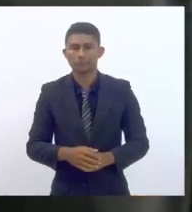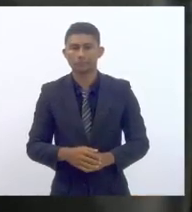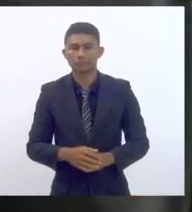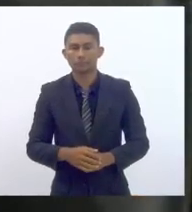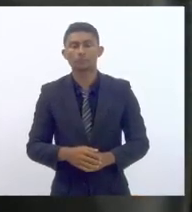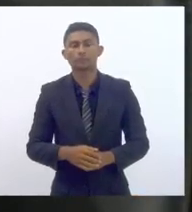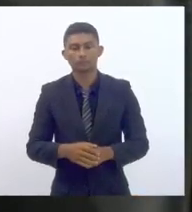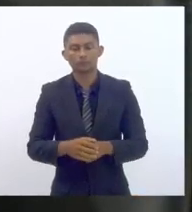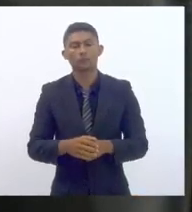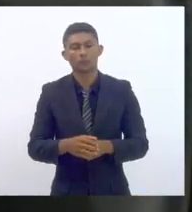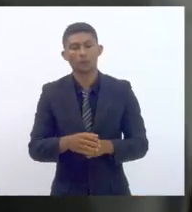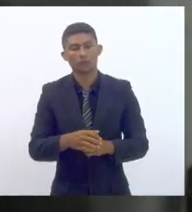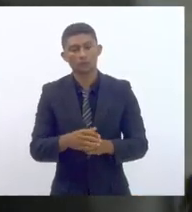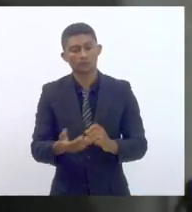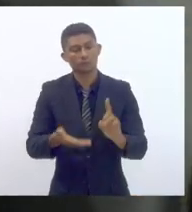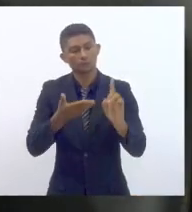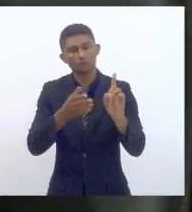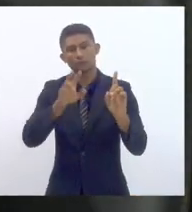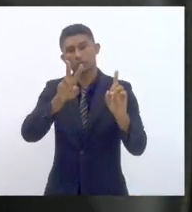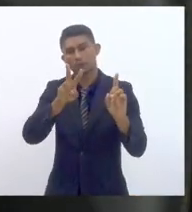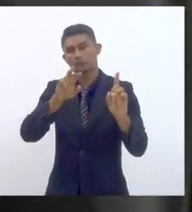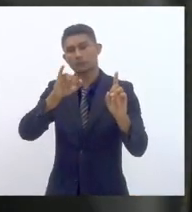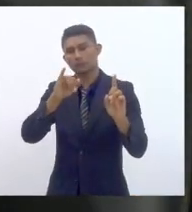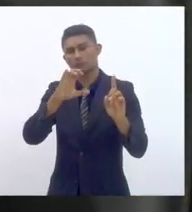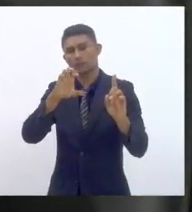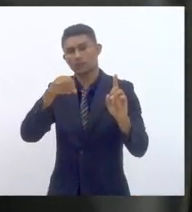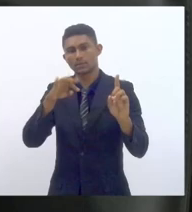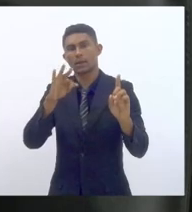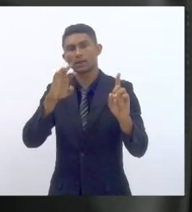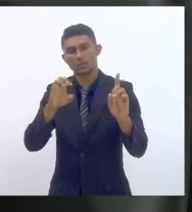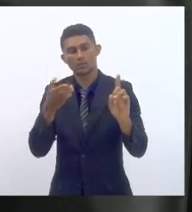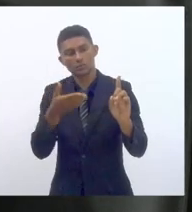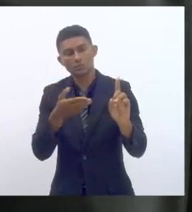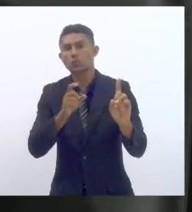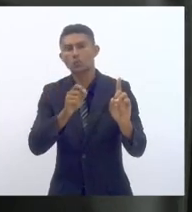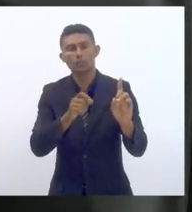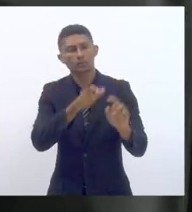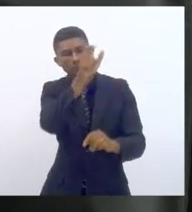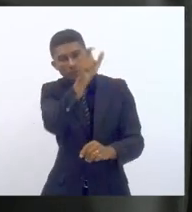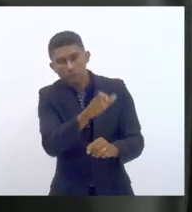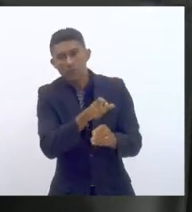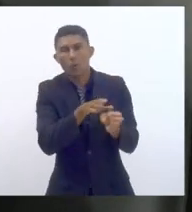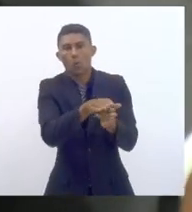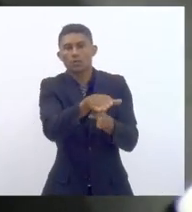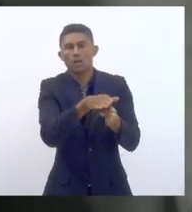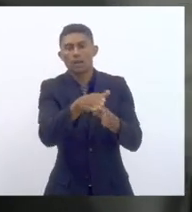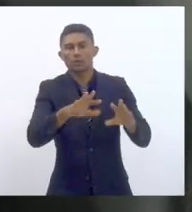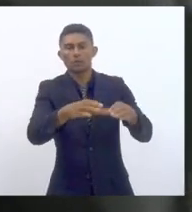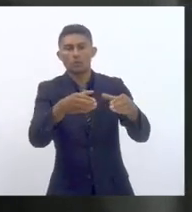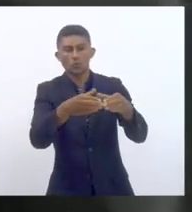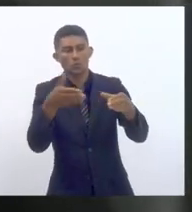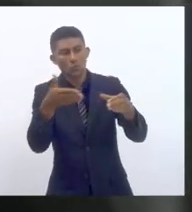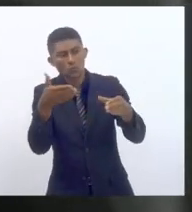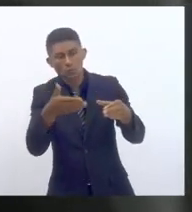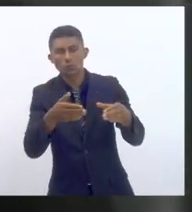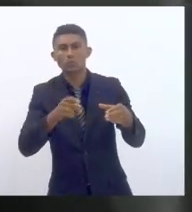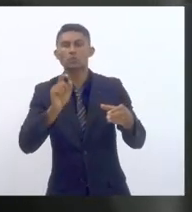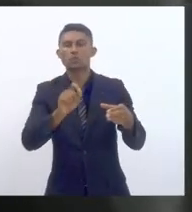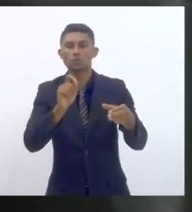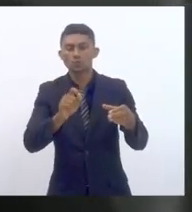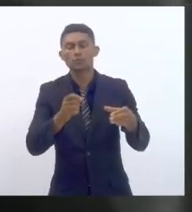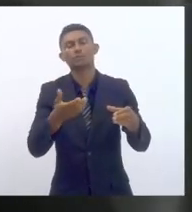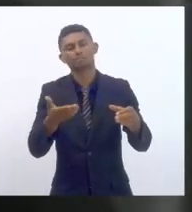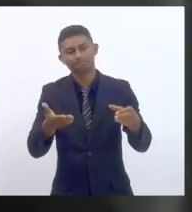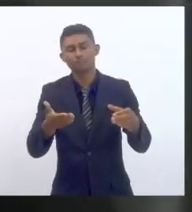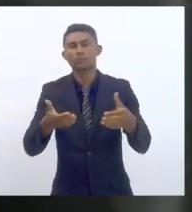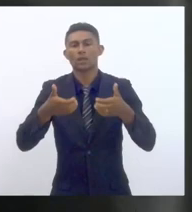a recondução por mais um mandato de 4 anos de Vicente de Paula Loureiro como conselheiro da Agência Reguladora de Serviços Públicos Concedidos